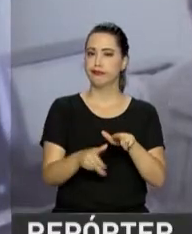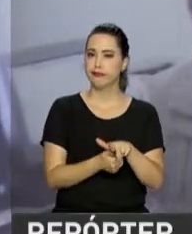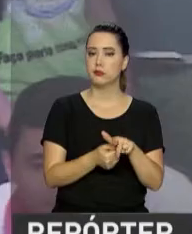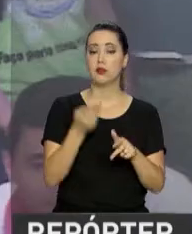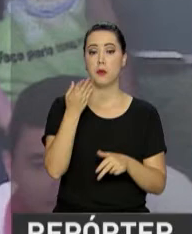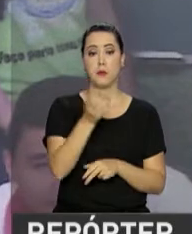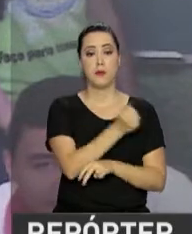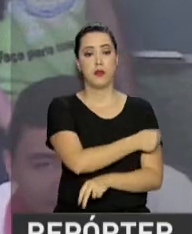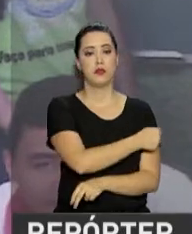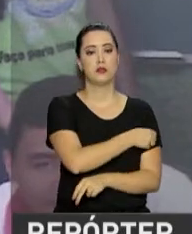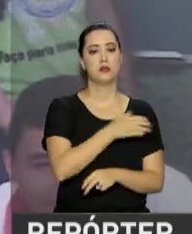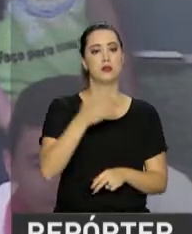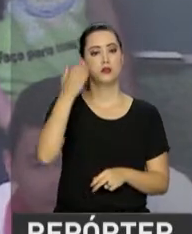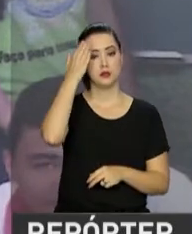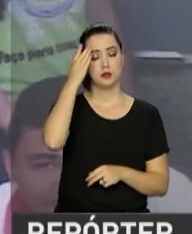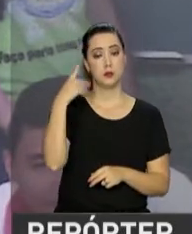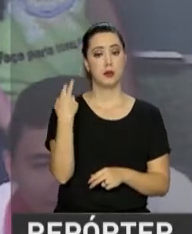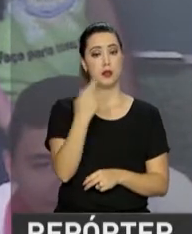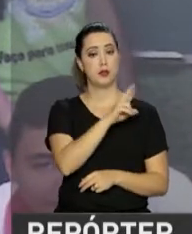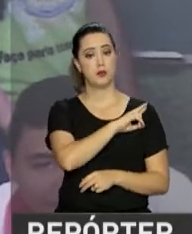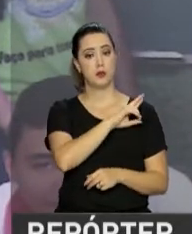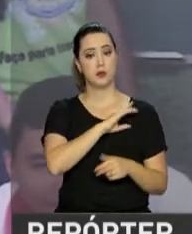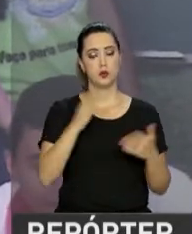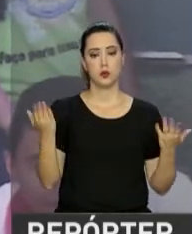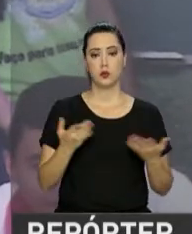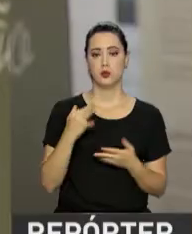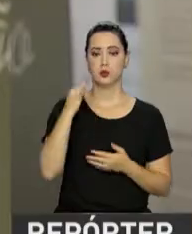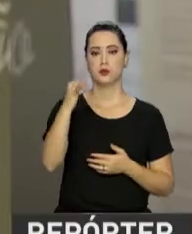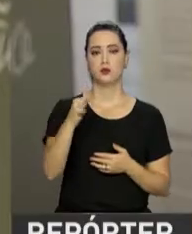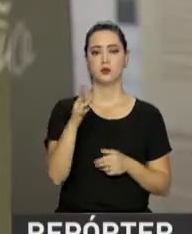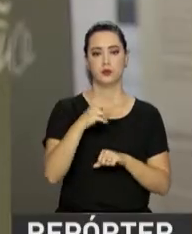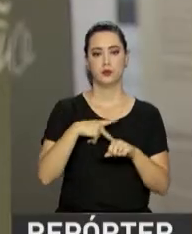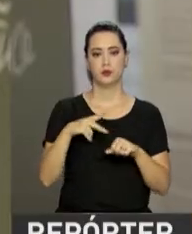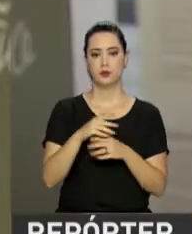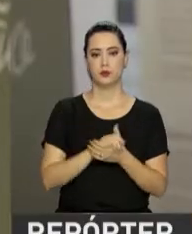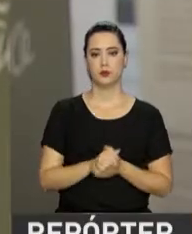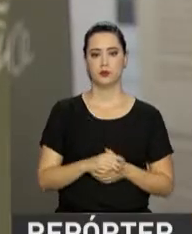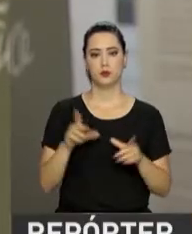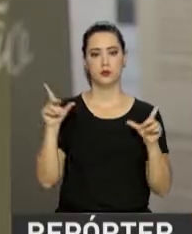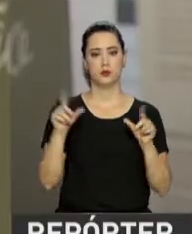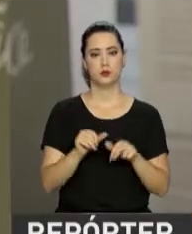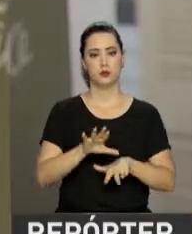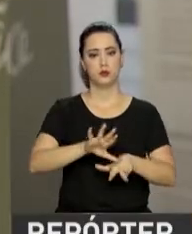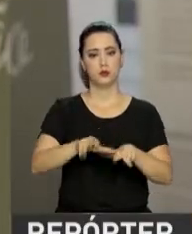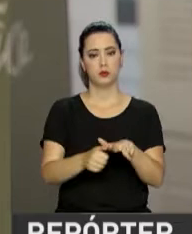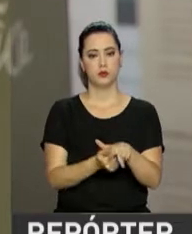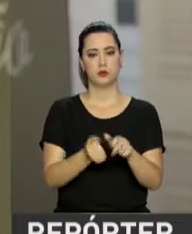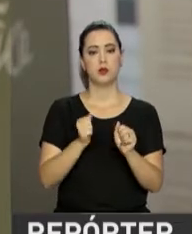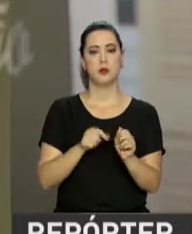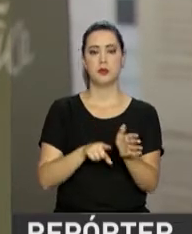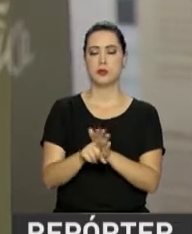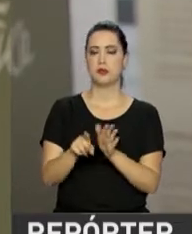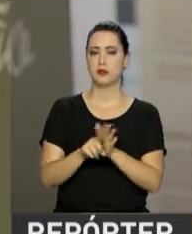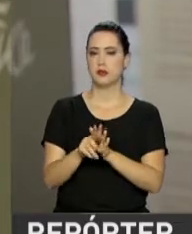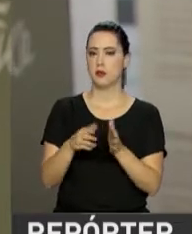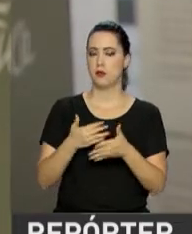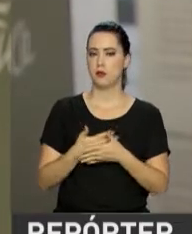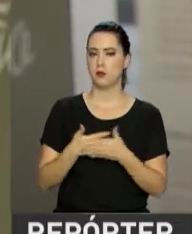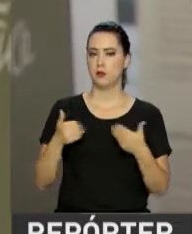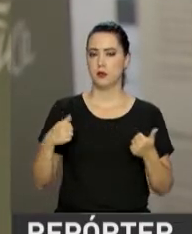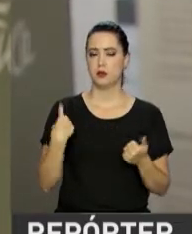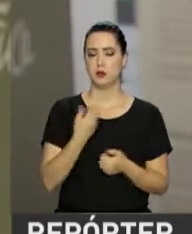responsabilidade sobre o presente eo futuro do país há a diminuição da corrupção a gente pode pesquisar melhor sobre nossos